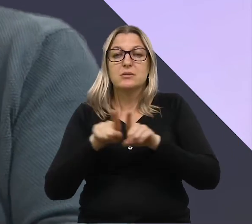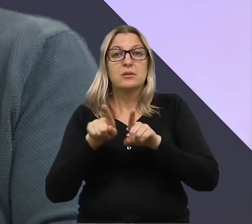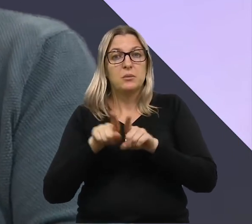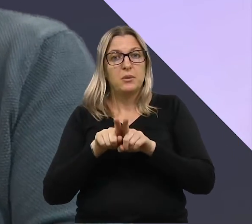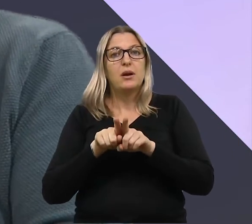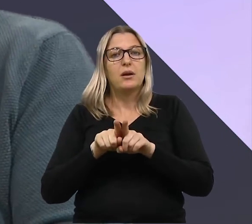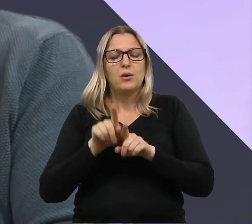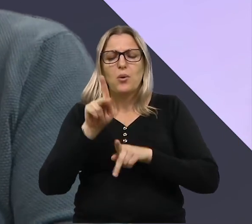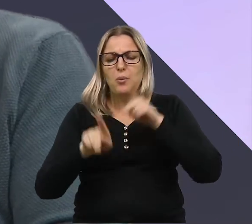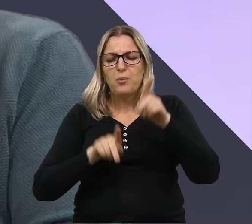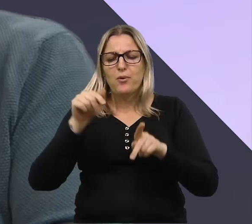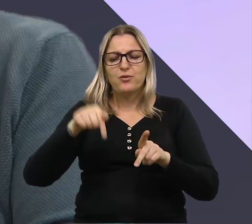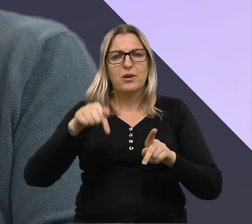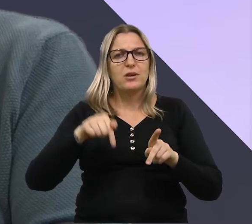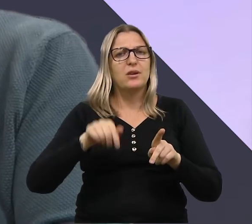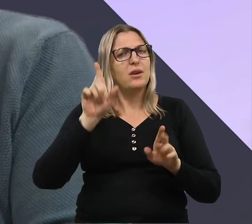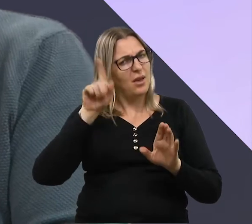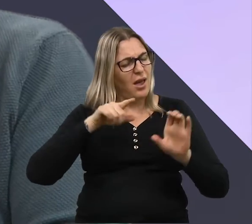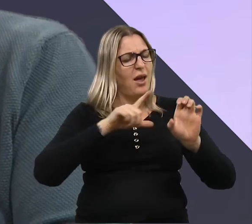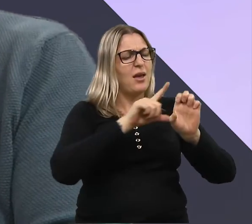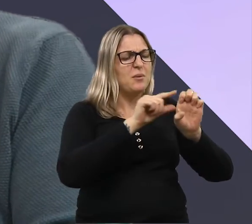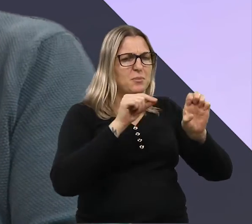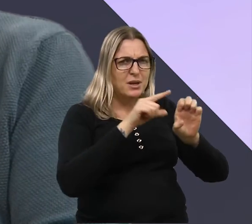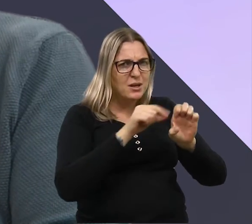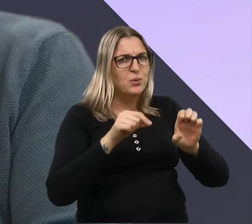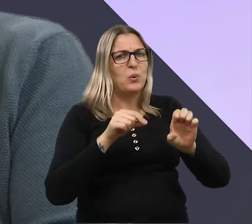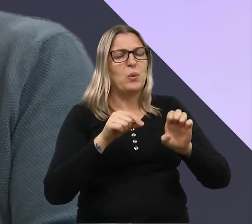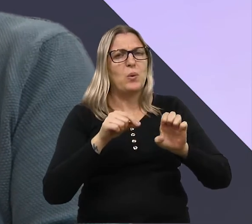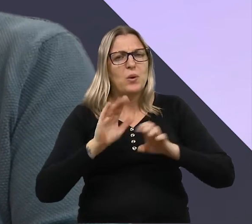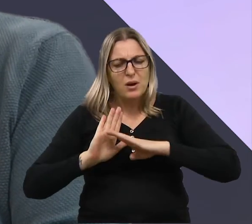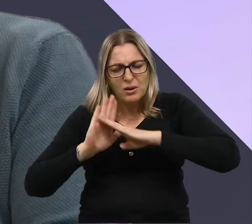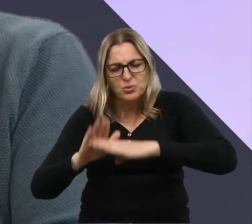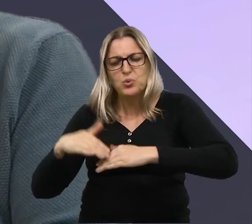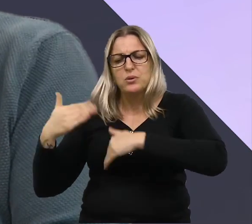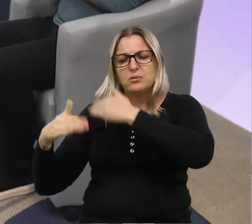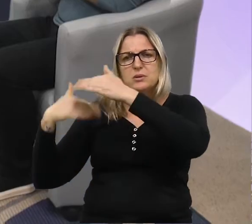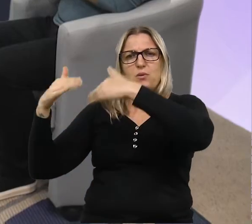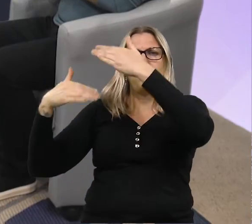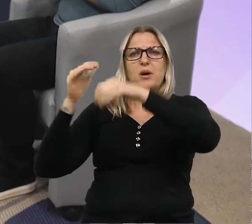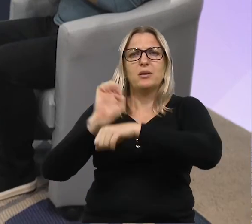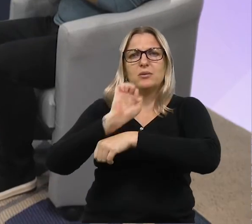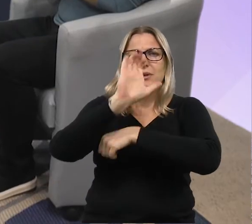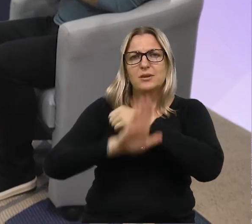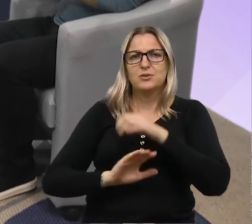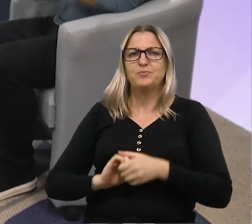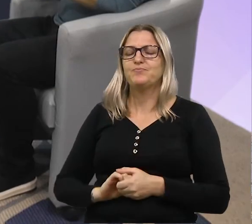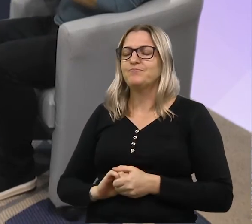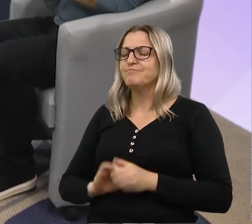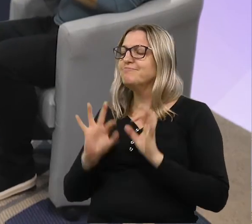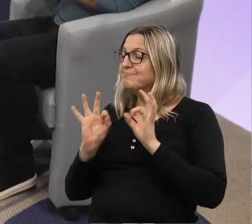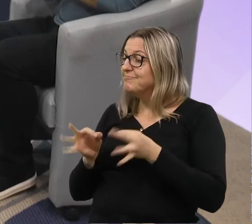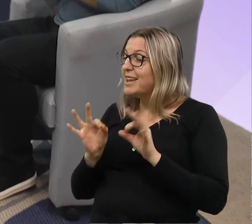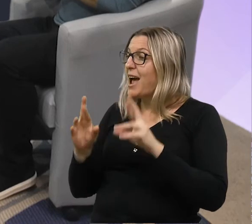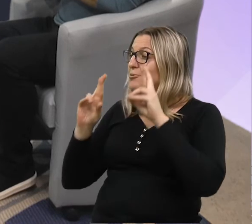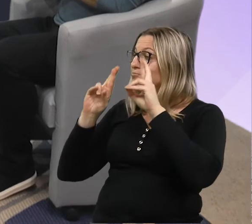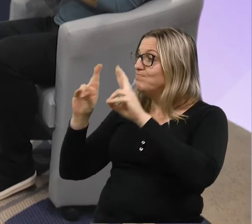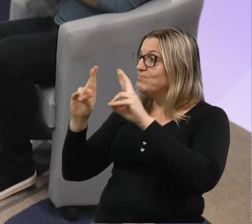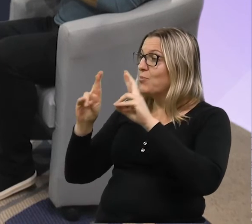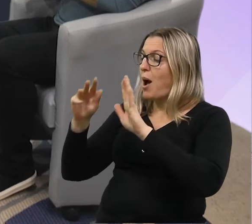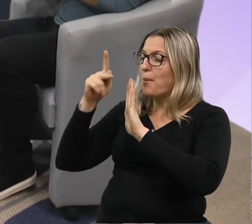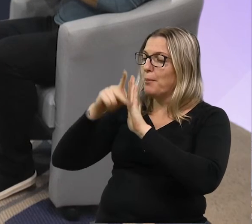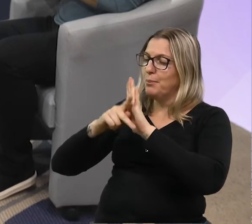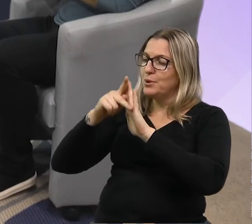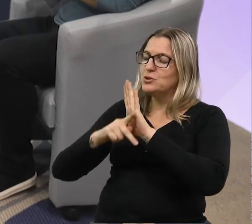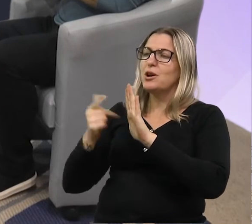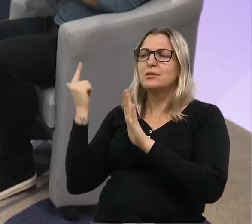tem levado a essa cidade essa região com braço forte aí a muitos anos Tomara que esses projetos consigo ser